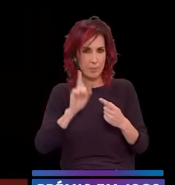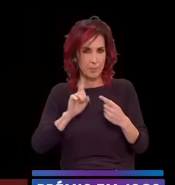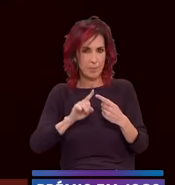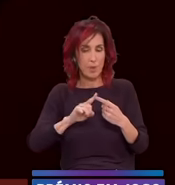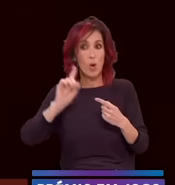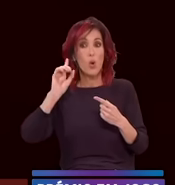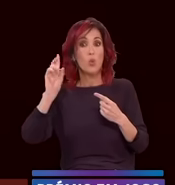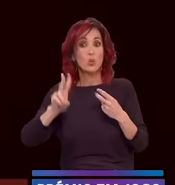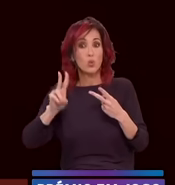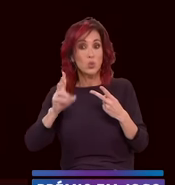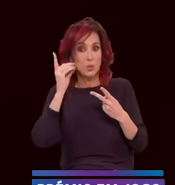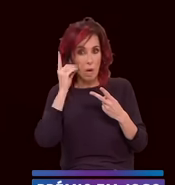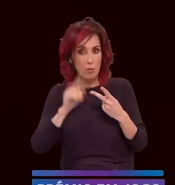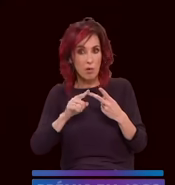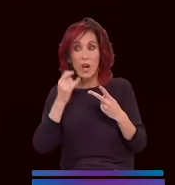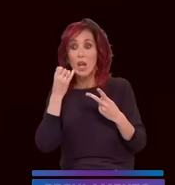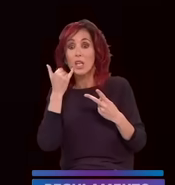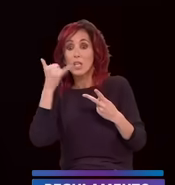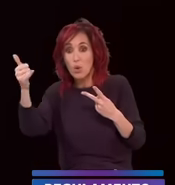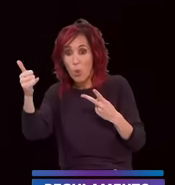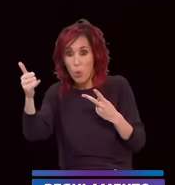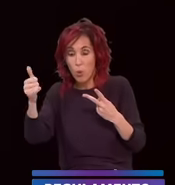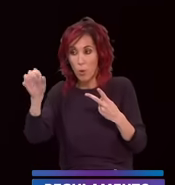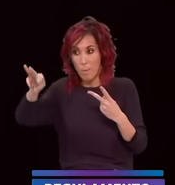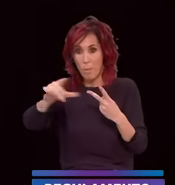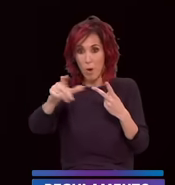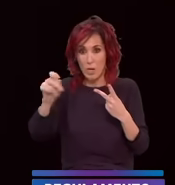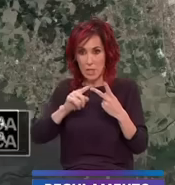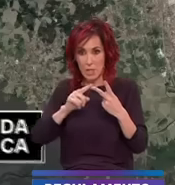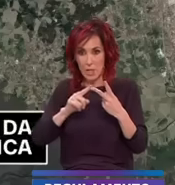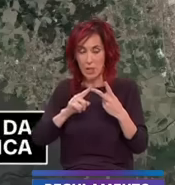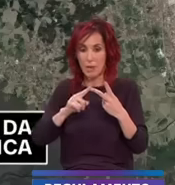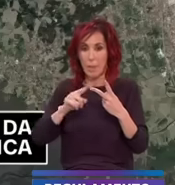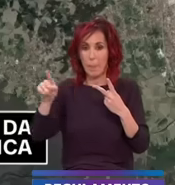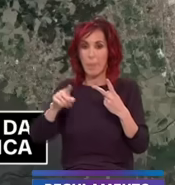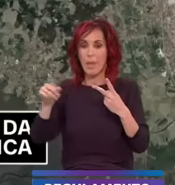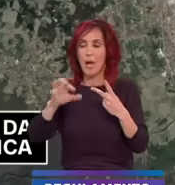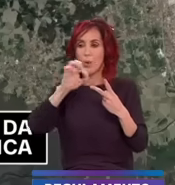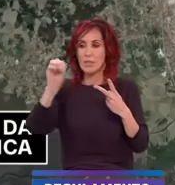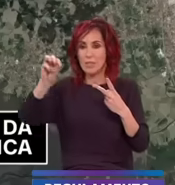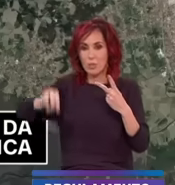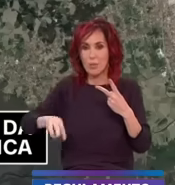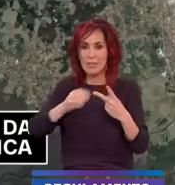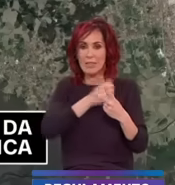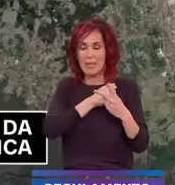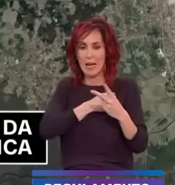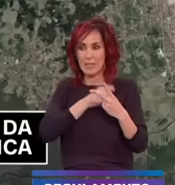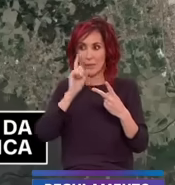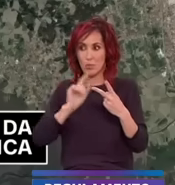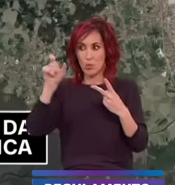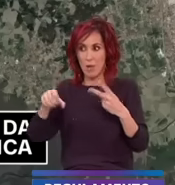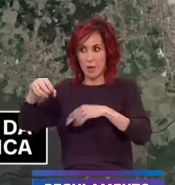Com o outro telemóvel, terá ligado a Mónica numa chamada que ativou a célula na Mortosa, a 800 metros da casa desta